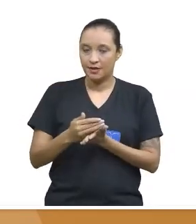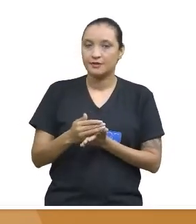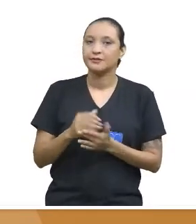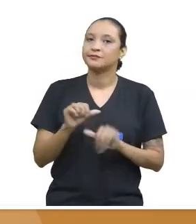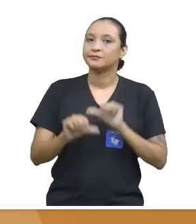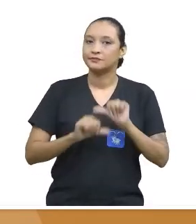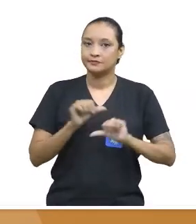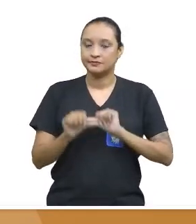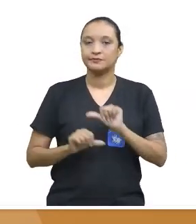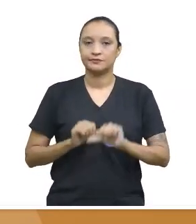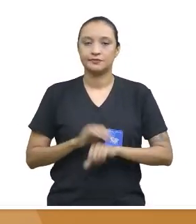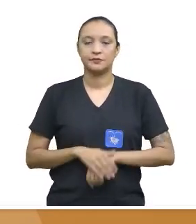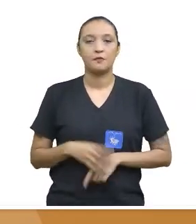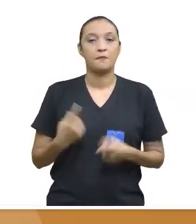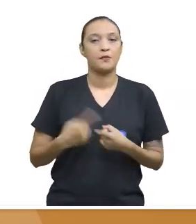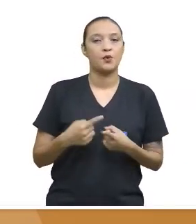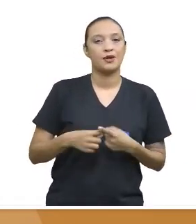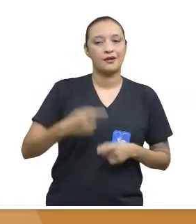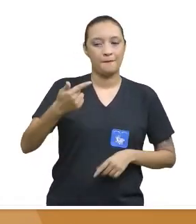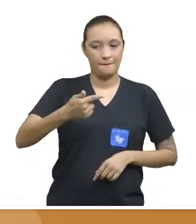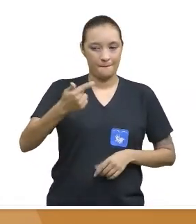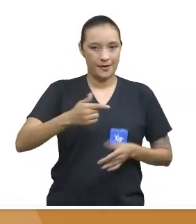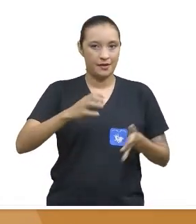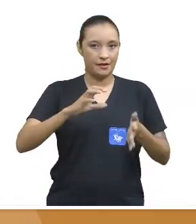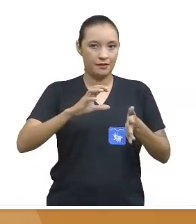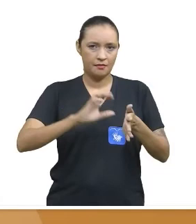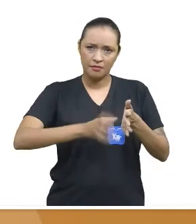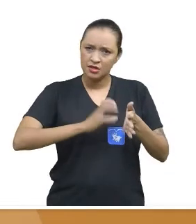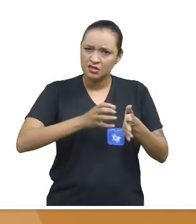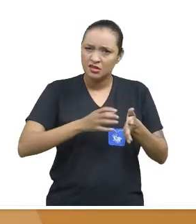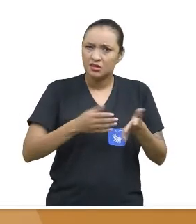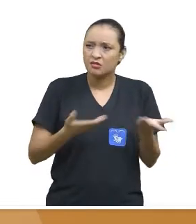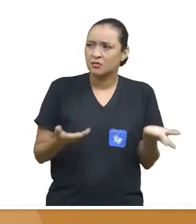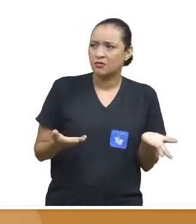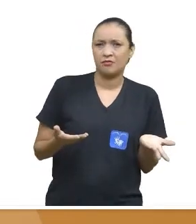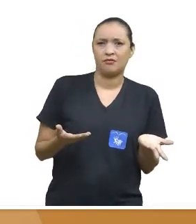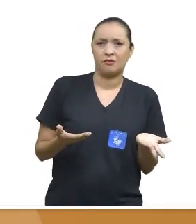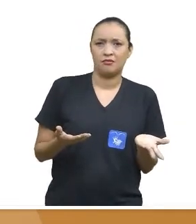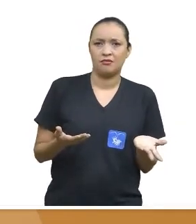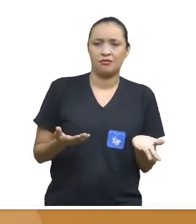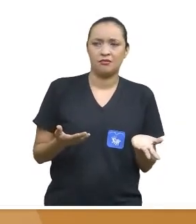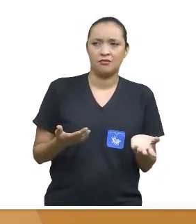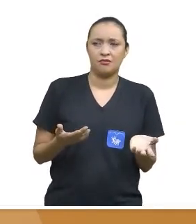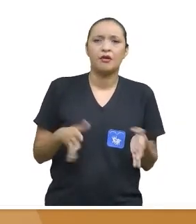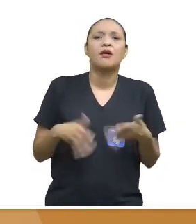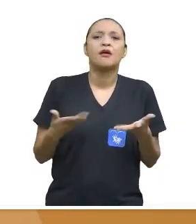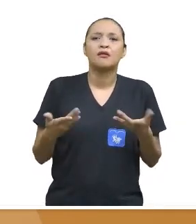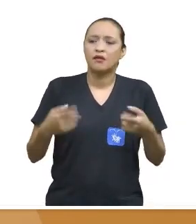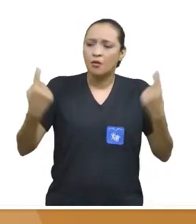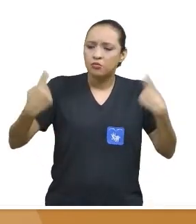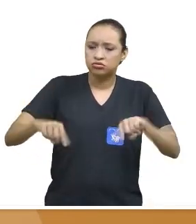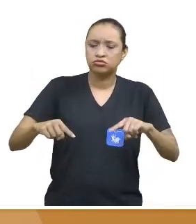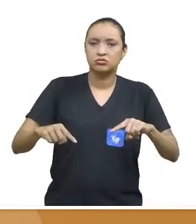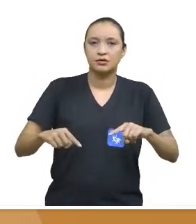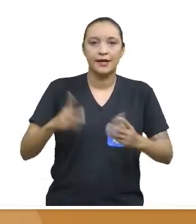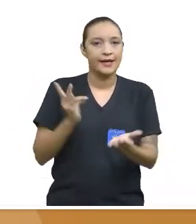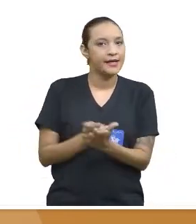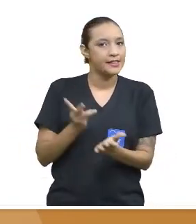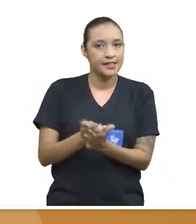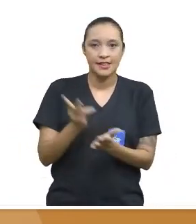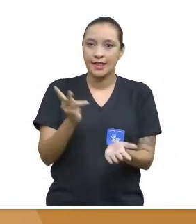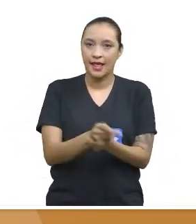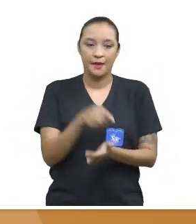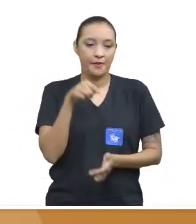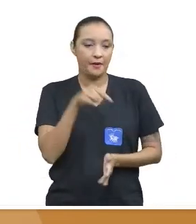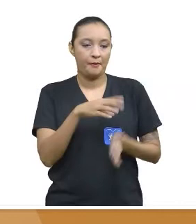bem, bipartidarismo, cadê a disputa política? Logicamente, quem vai ganhar é sempre a situação.